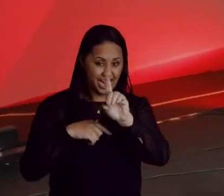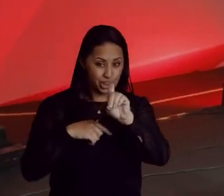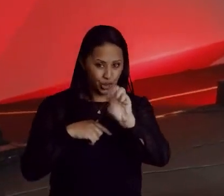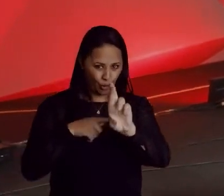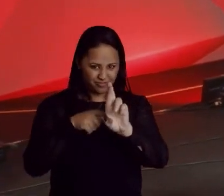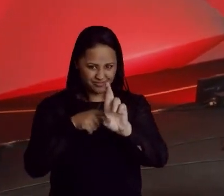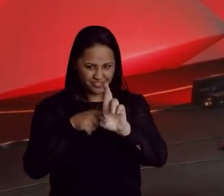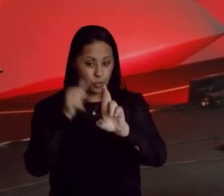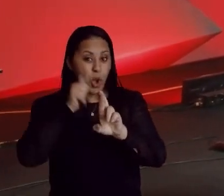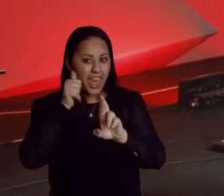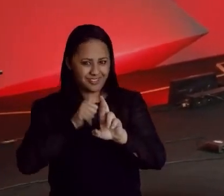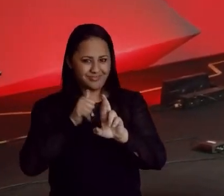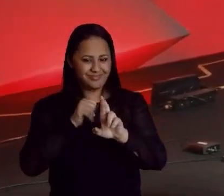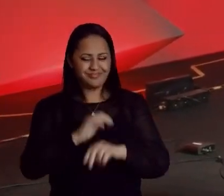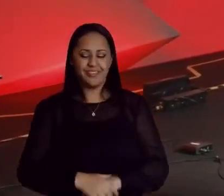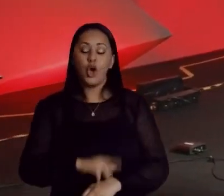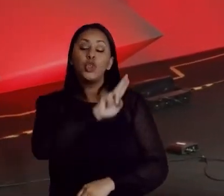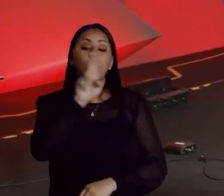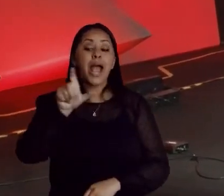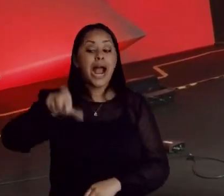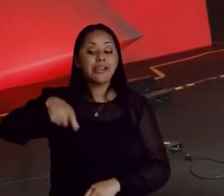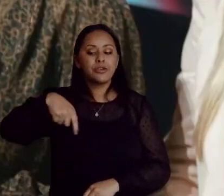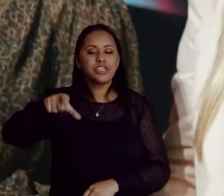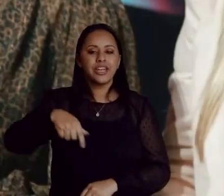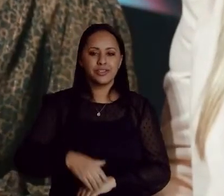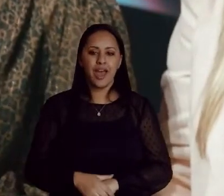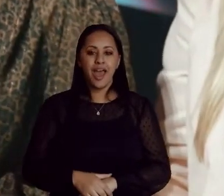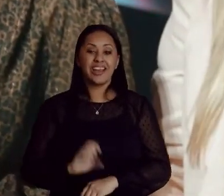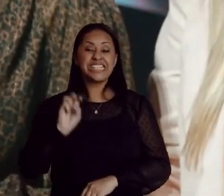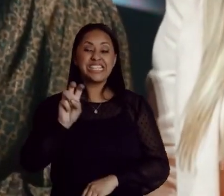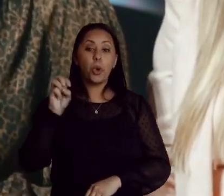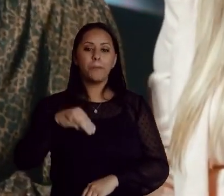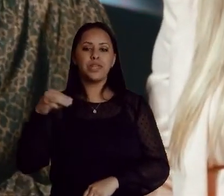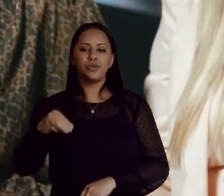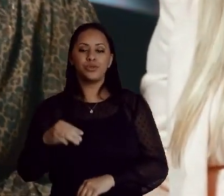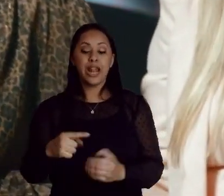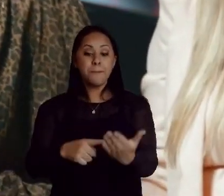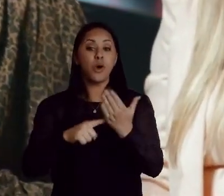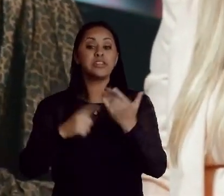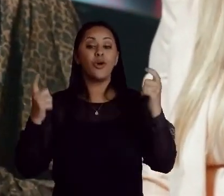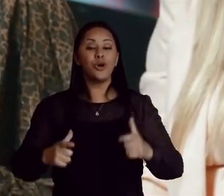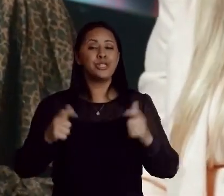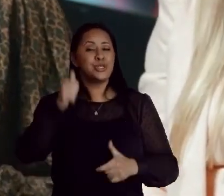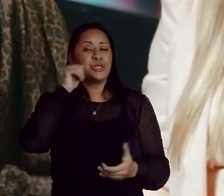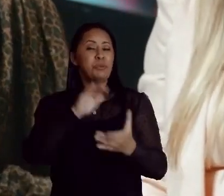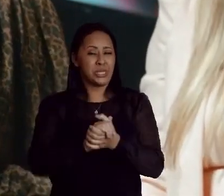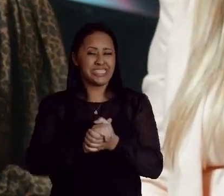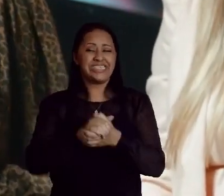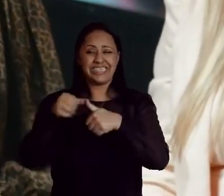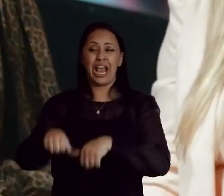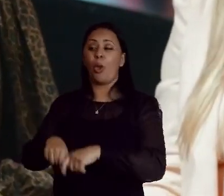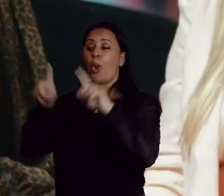É um tal de cartão de crédito. A cada 5 minutos ele informa onde a sua mulher tá. É sensacional. Eu sei onde a Rai tá o tempo